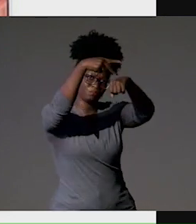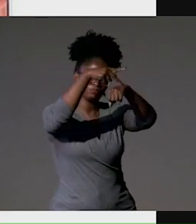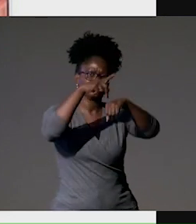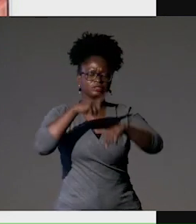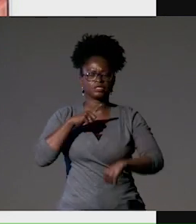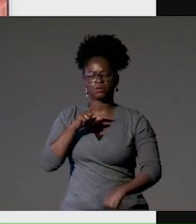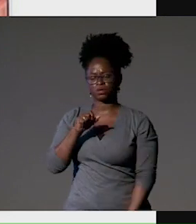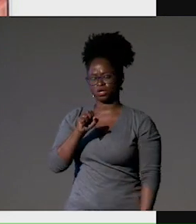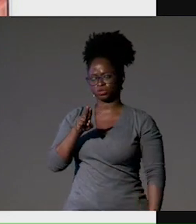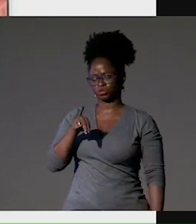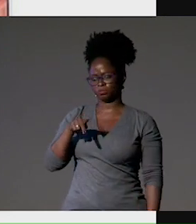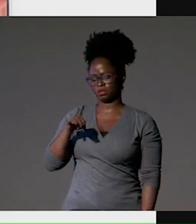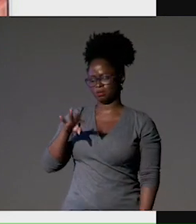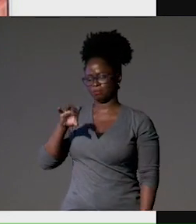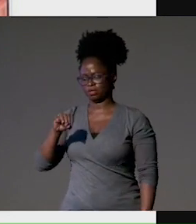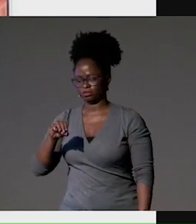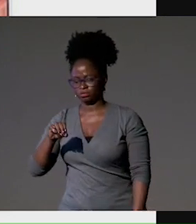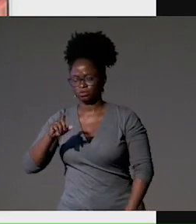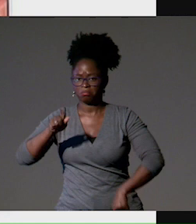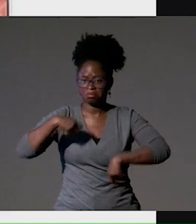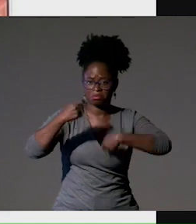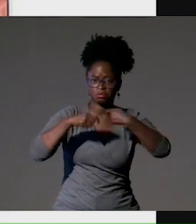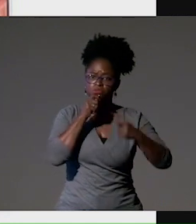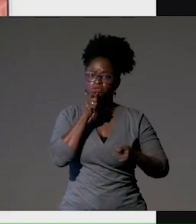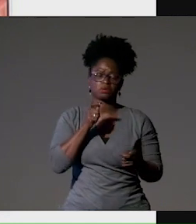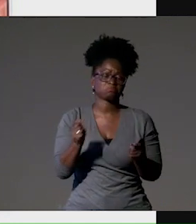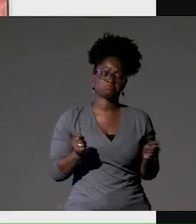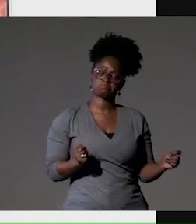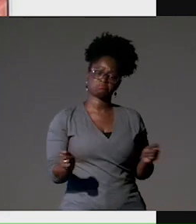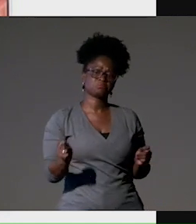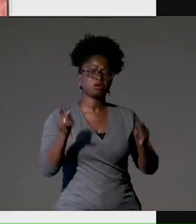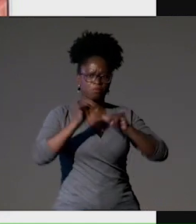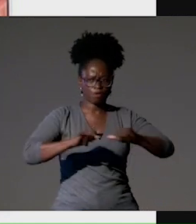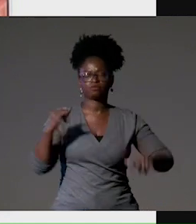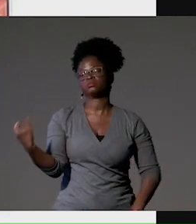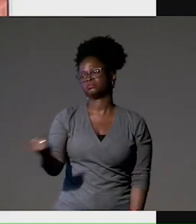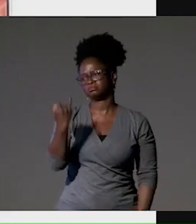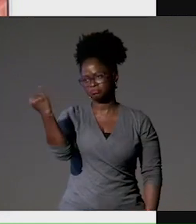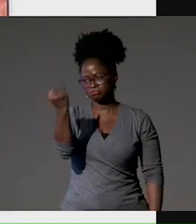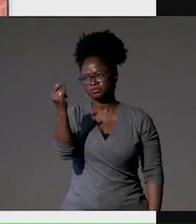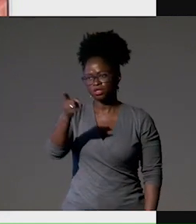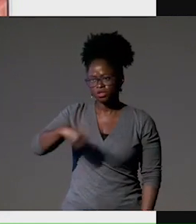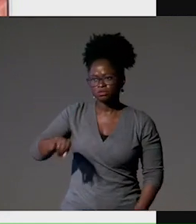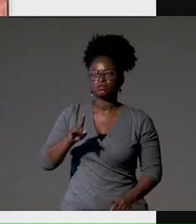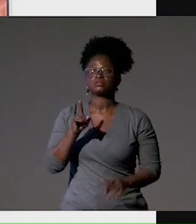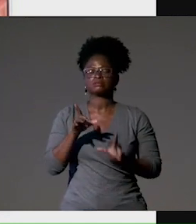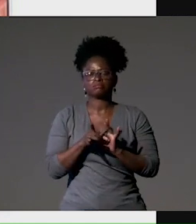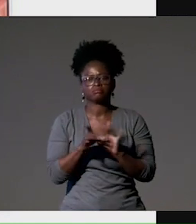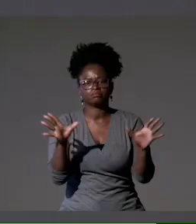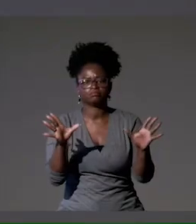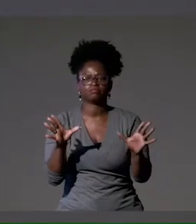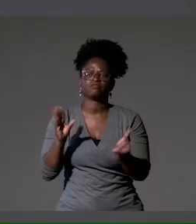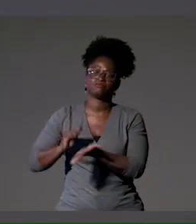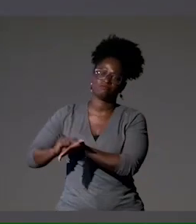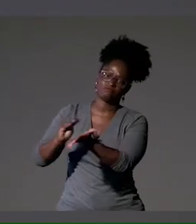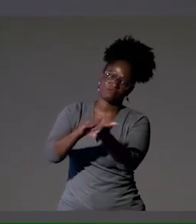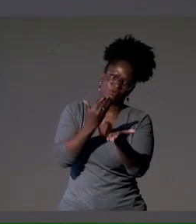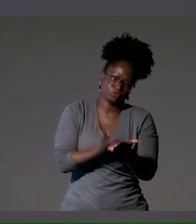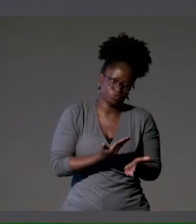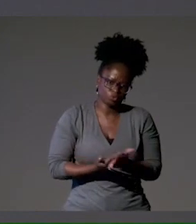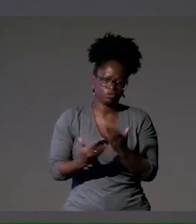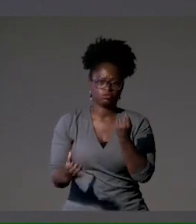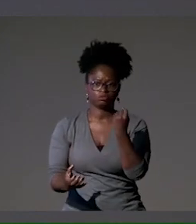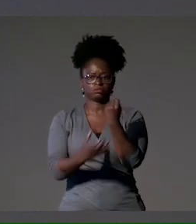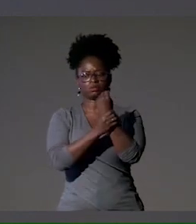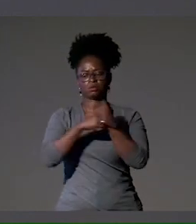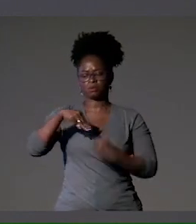um suplemento alimentar, ele não tem regulação nenhuma. Essa é uma informação importante. Então, a gente dispõe de muito pouco estudo, que sugira estudo de